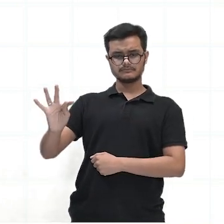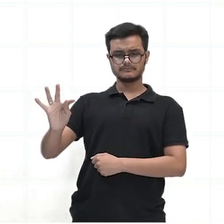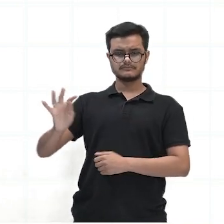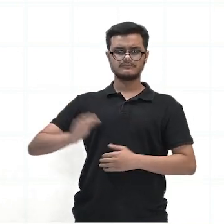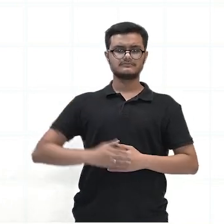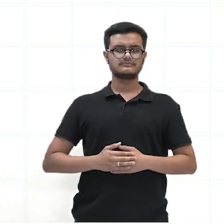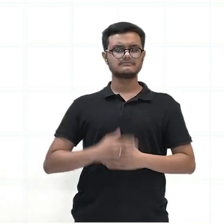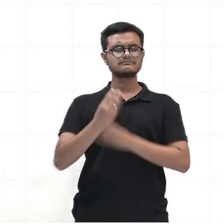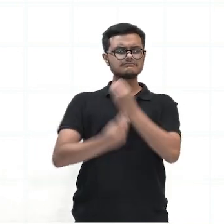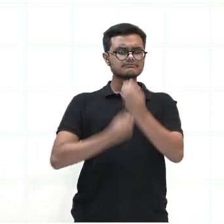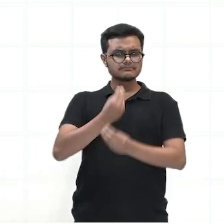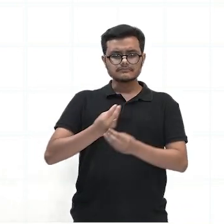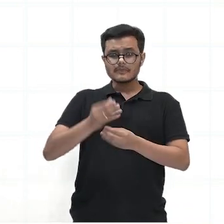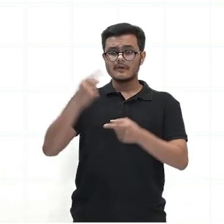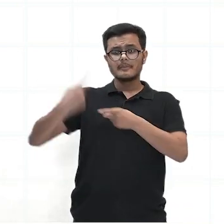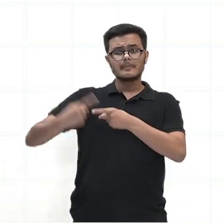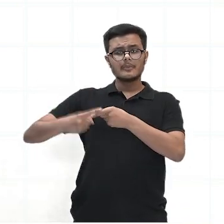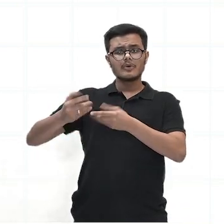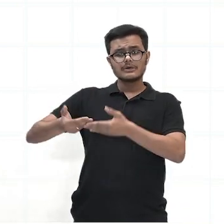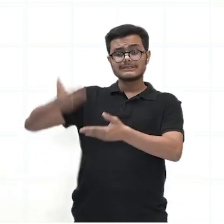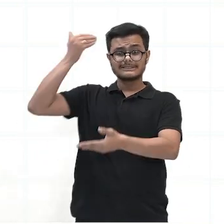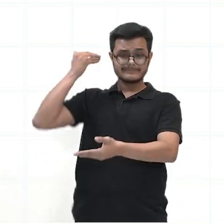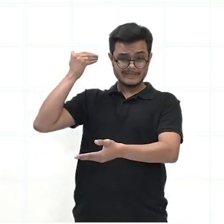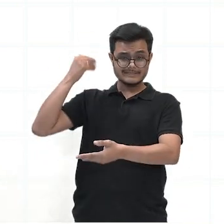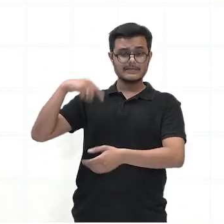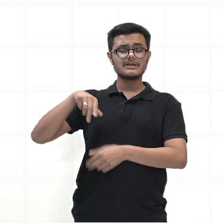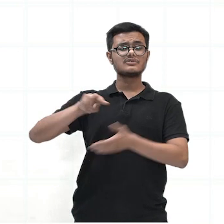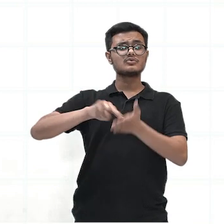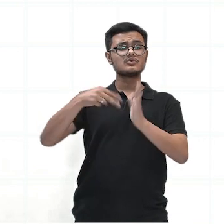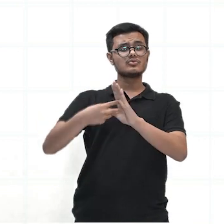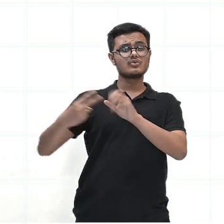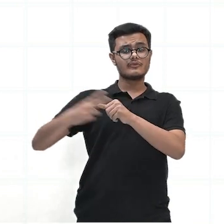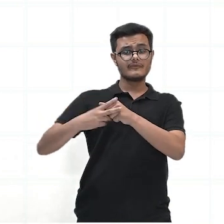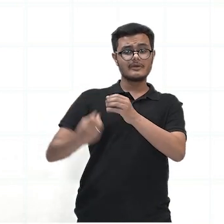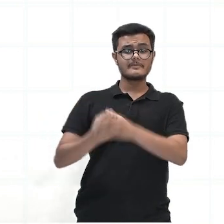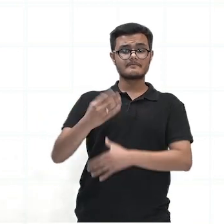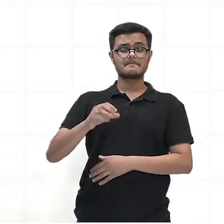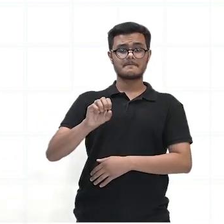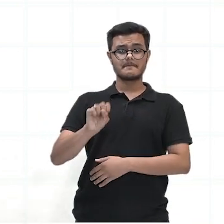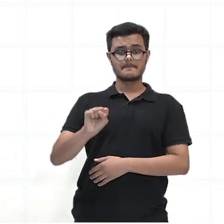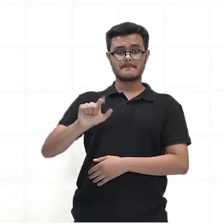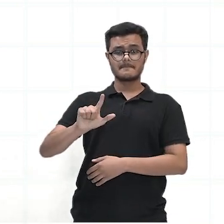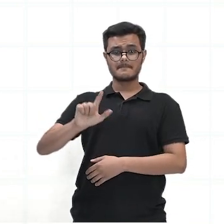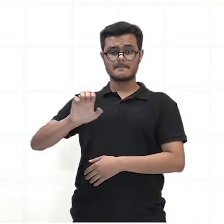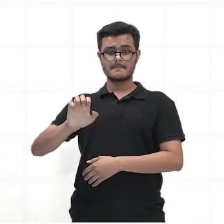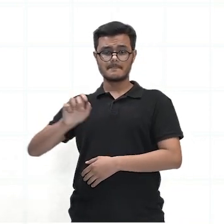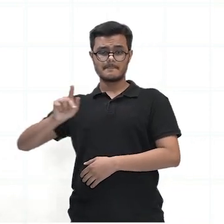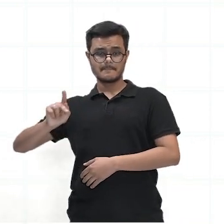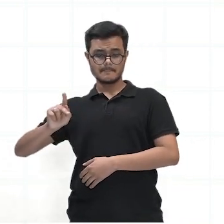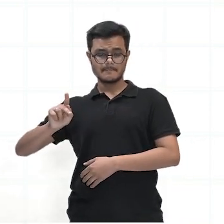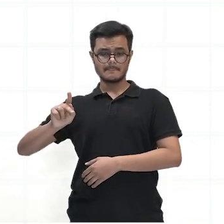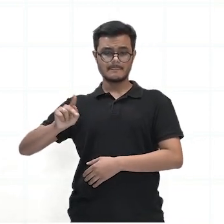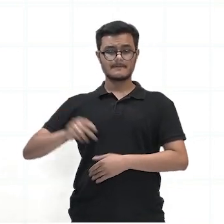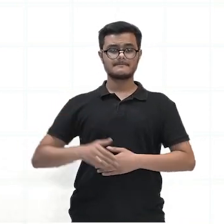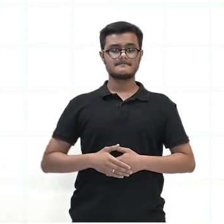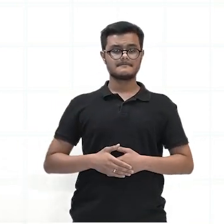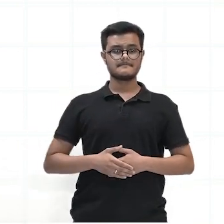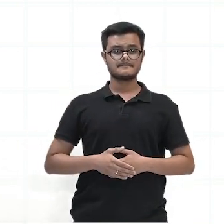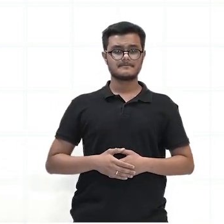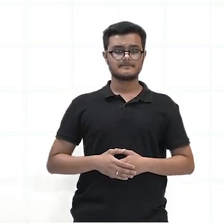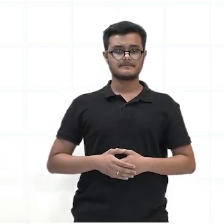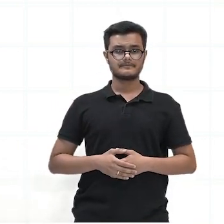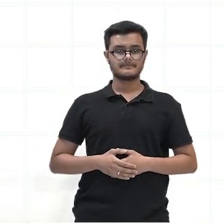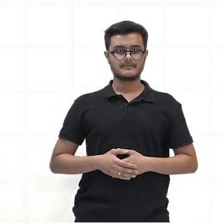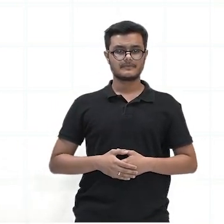a forma do passado do verbo sleep, dormir. Então, o que está escrito aí? I